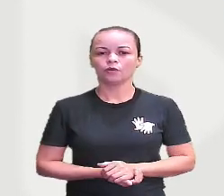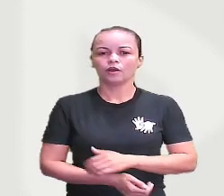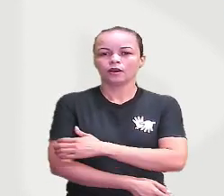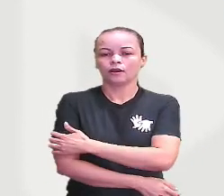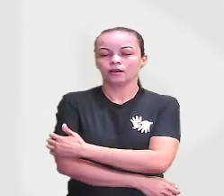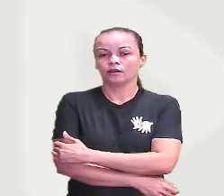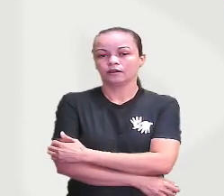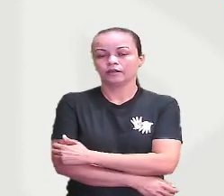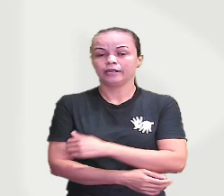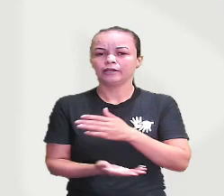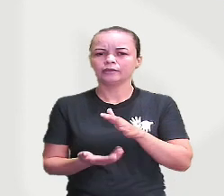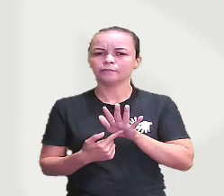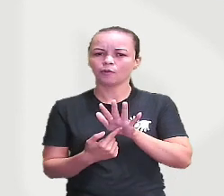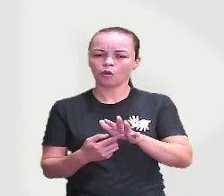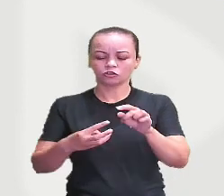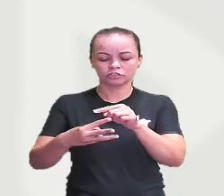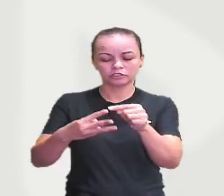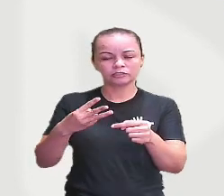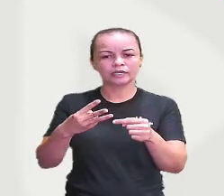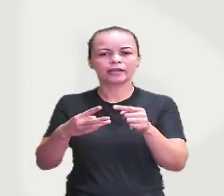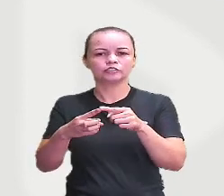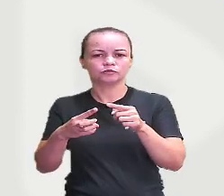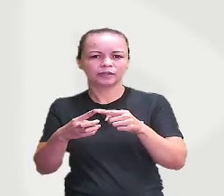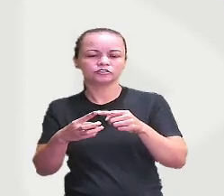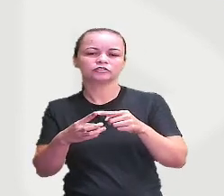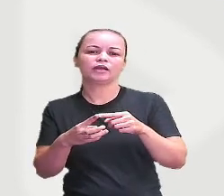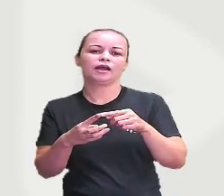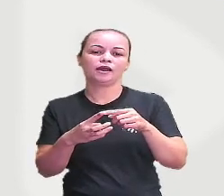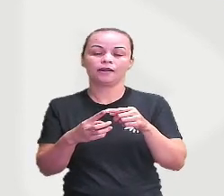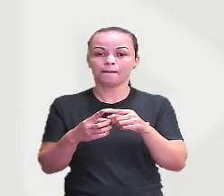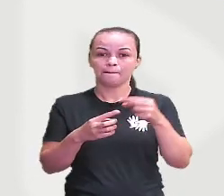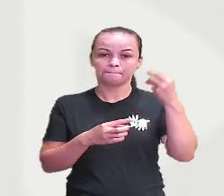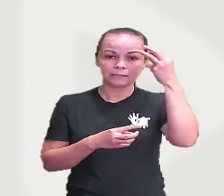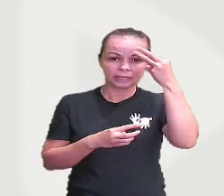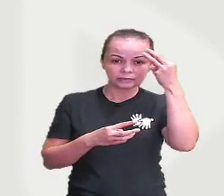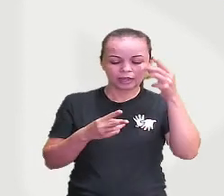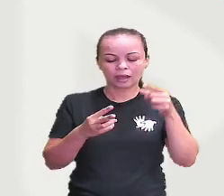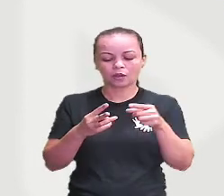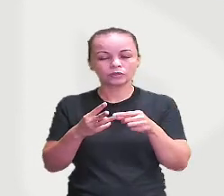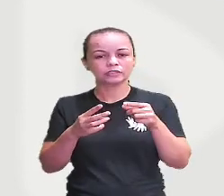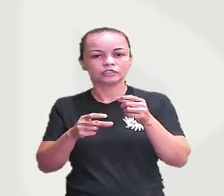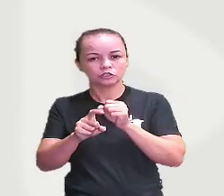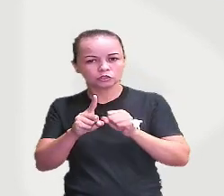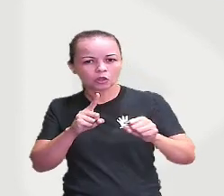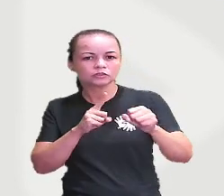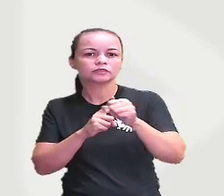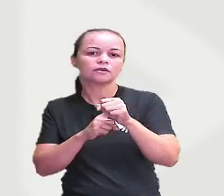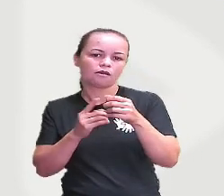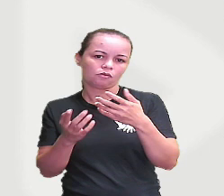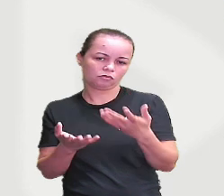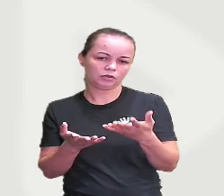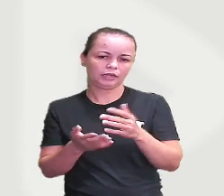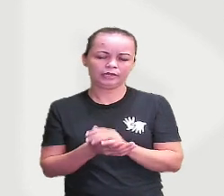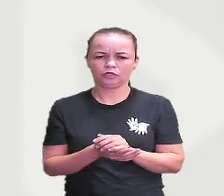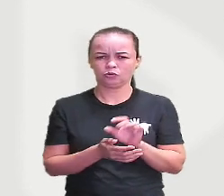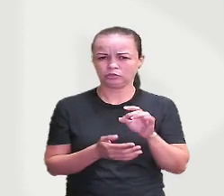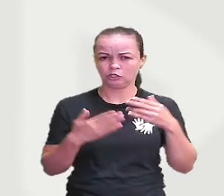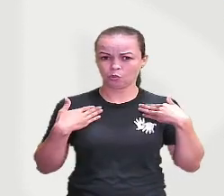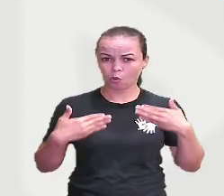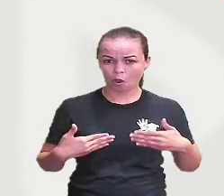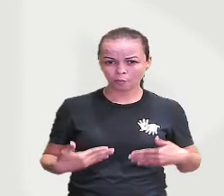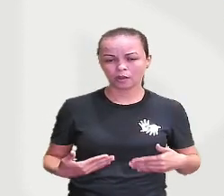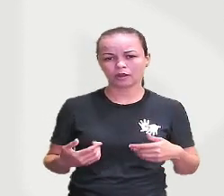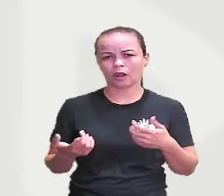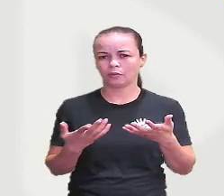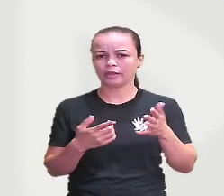o bem-estar mental, o bem-estar social. Portanto, quando a gente fala em saúde, a gente não pode apenas ficar restrito